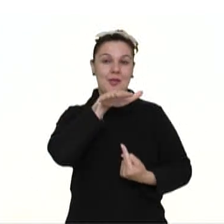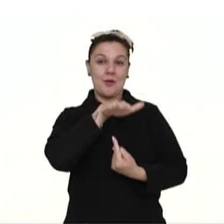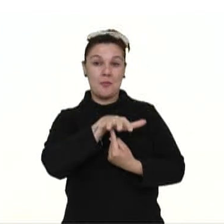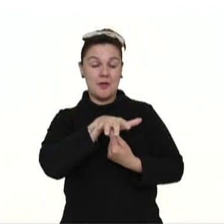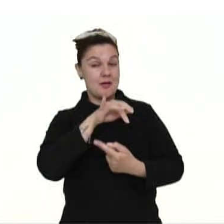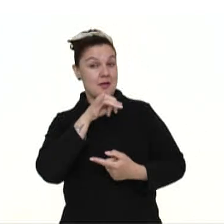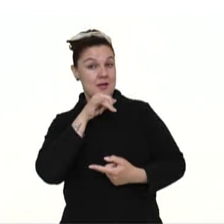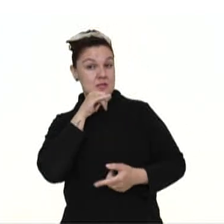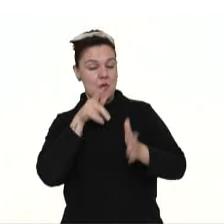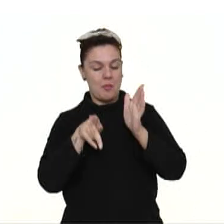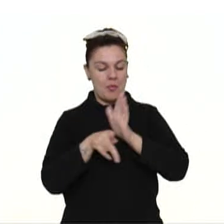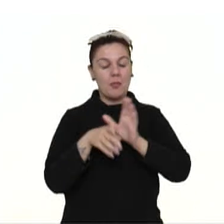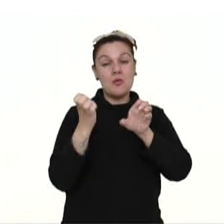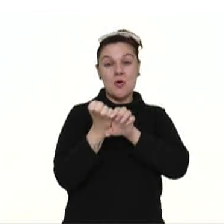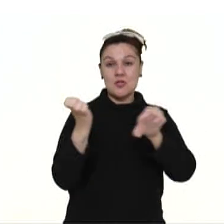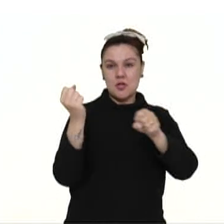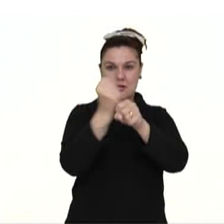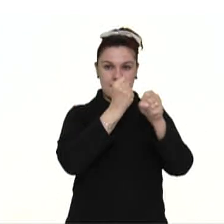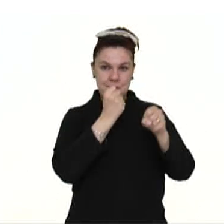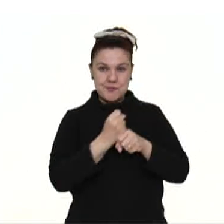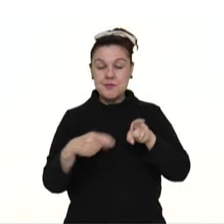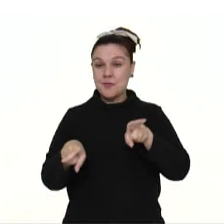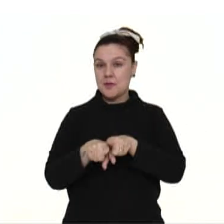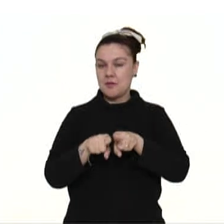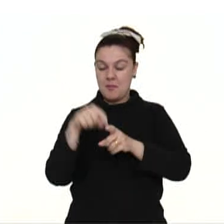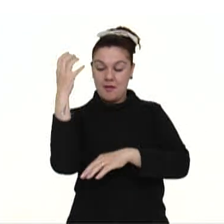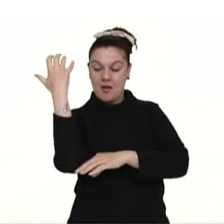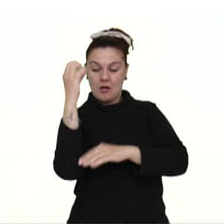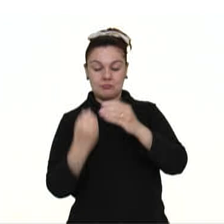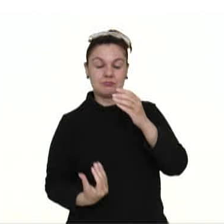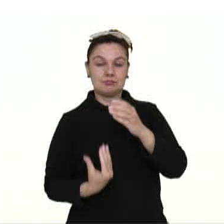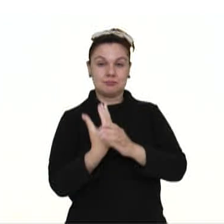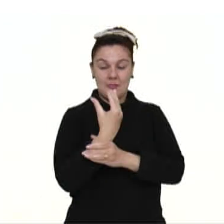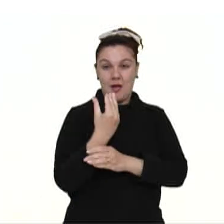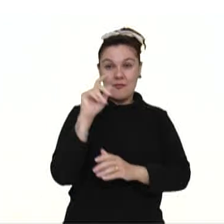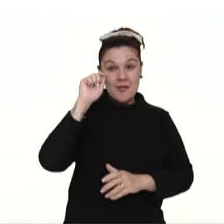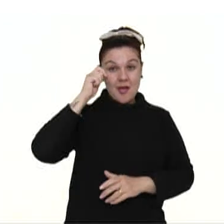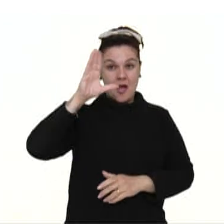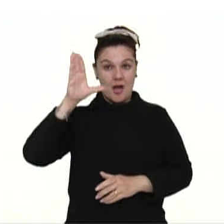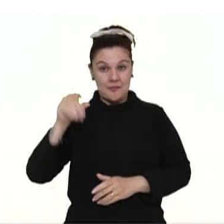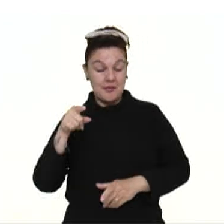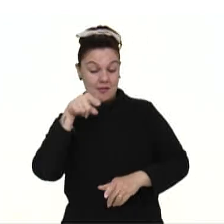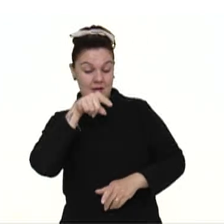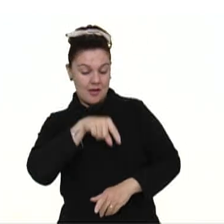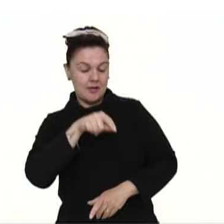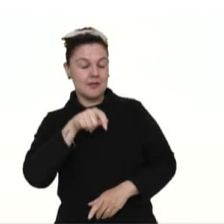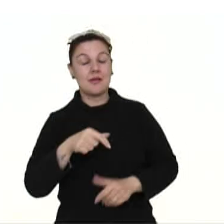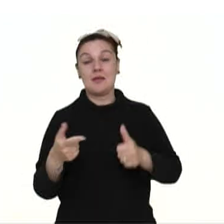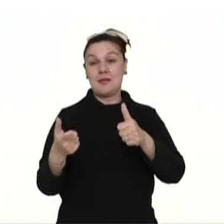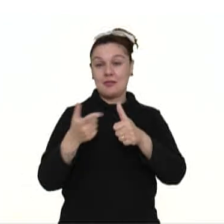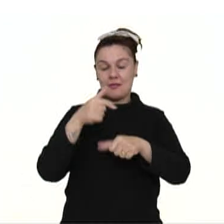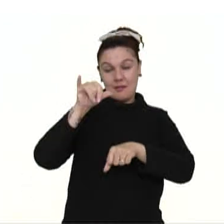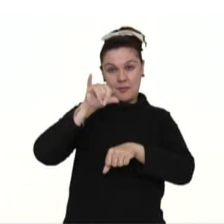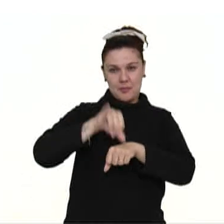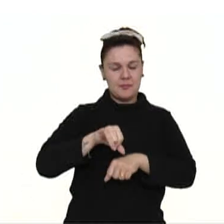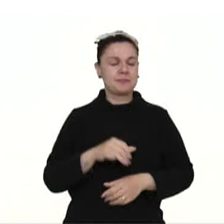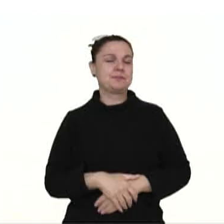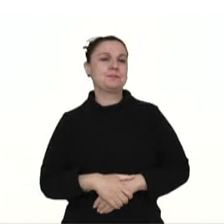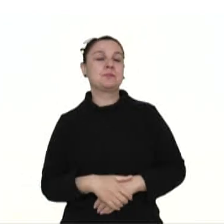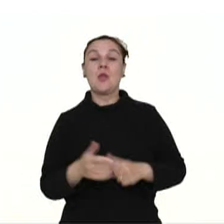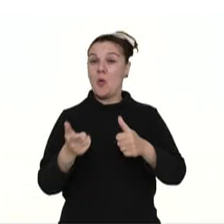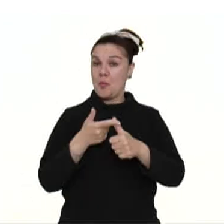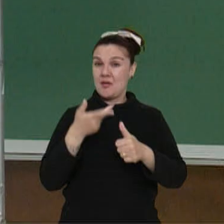Paraná, como as técnicas de engenharia e as árvores de origem africana na capital. A primeira questão está errada porque está dizendo que